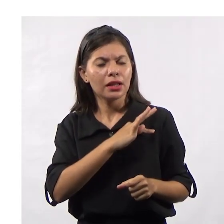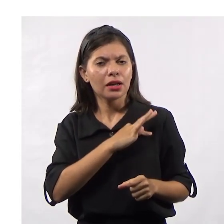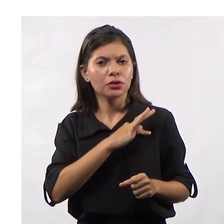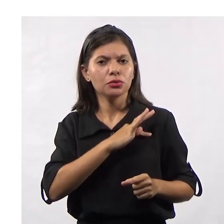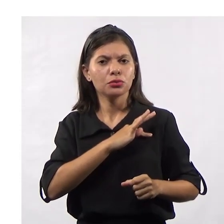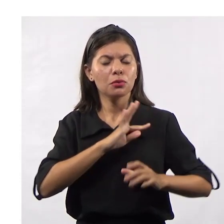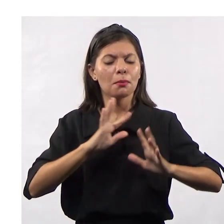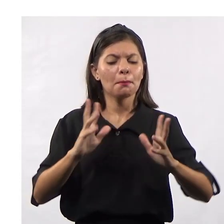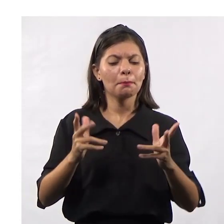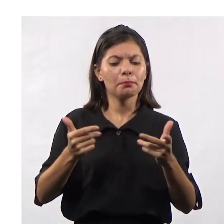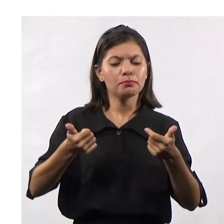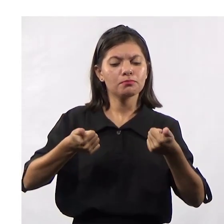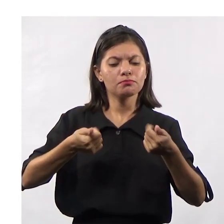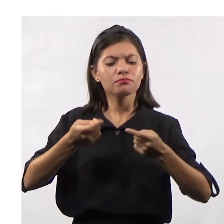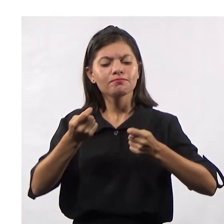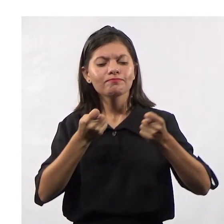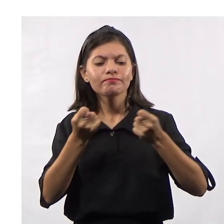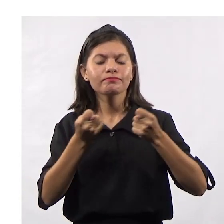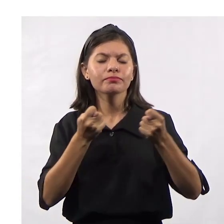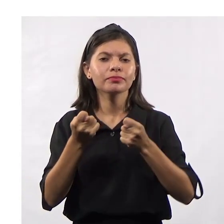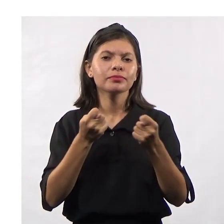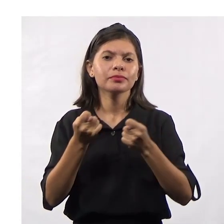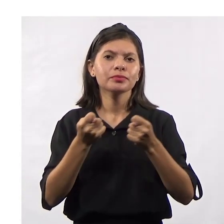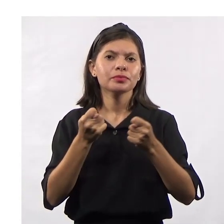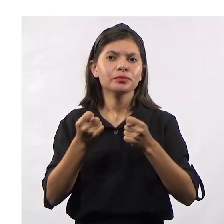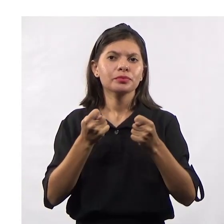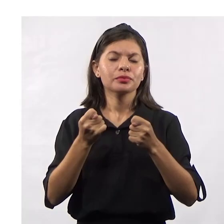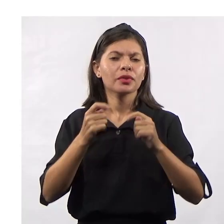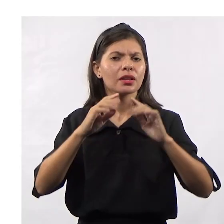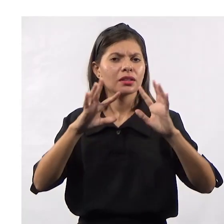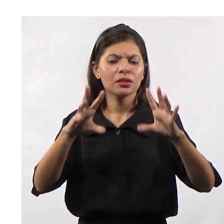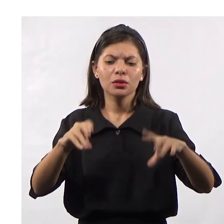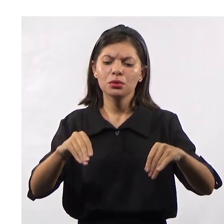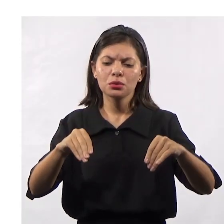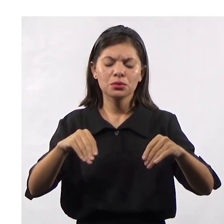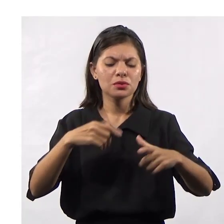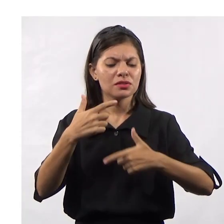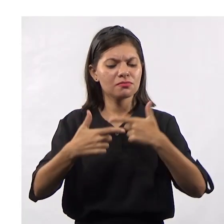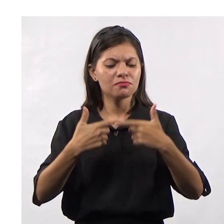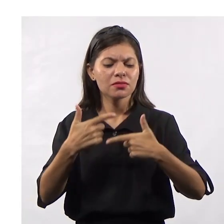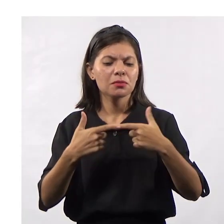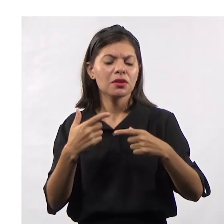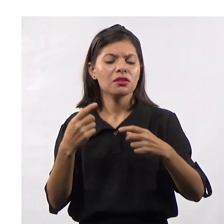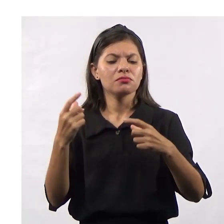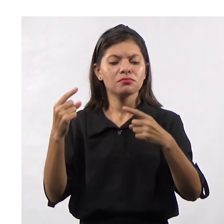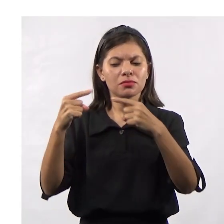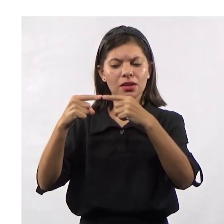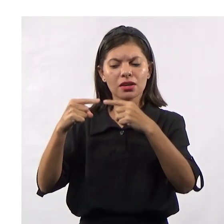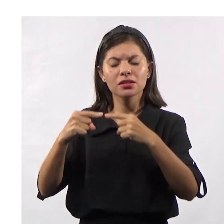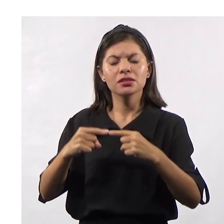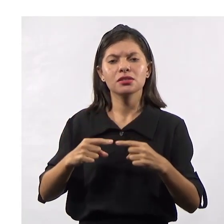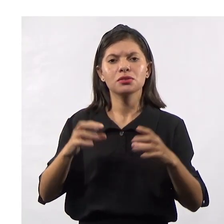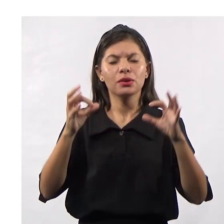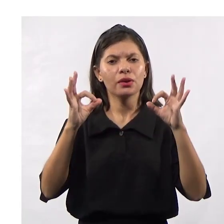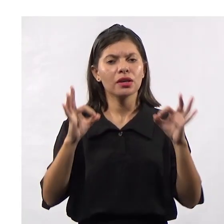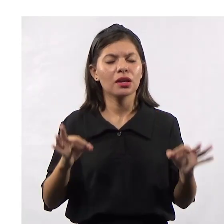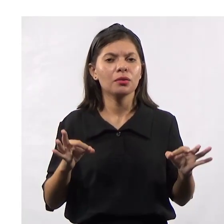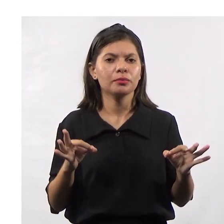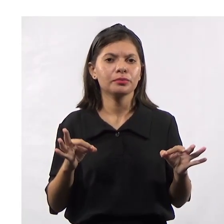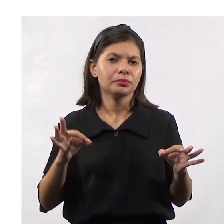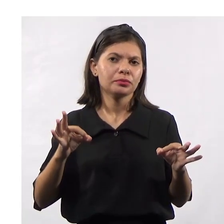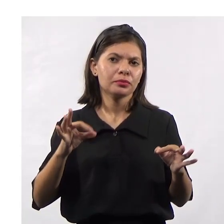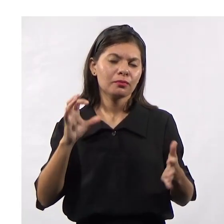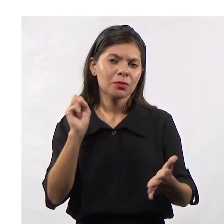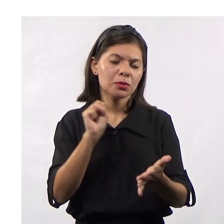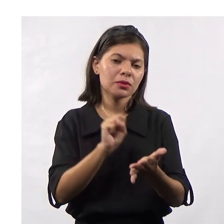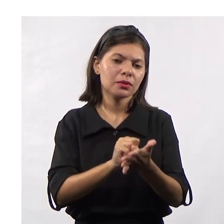tecnicamente apto, economicamente né, todos os meus requisitos estão ok para contratar,